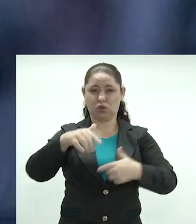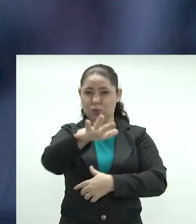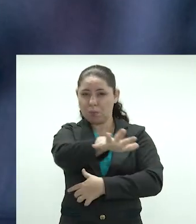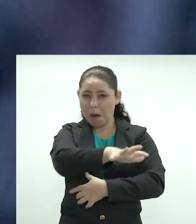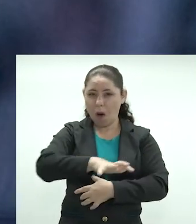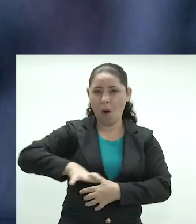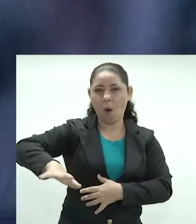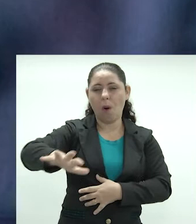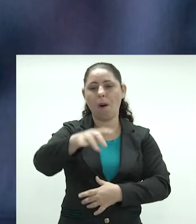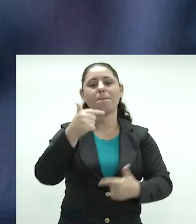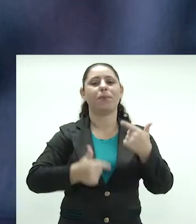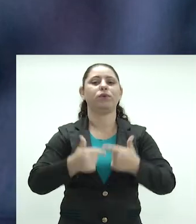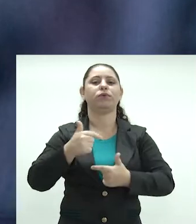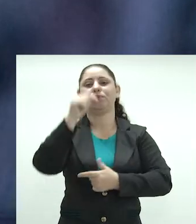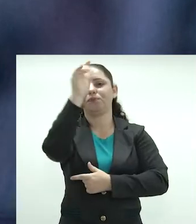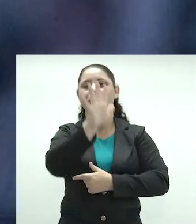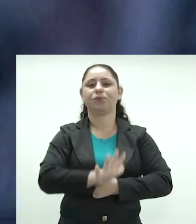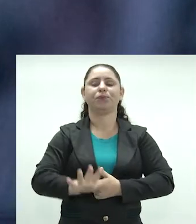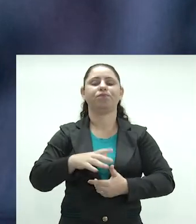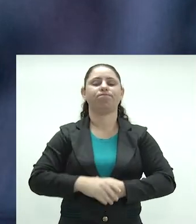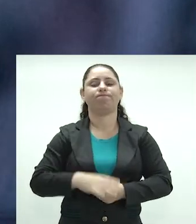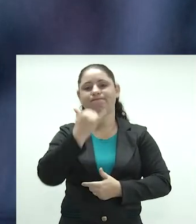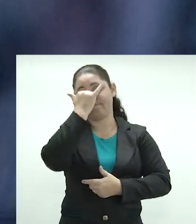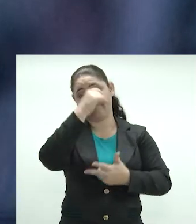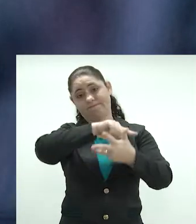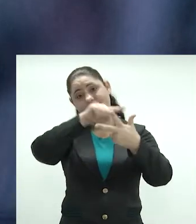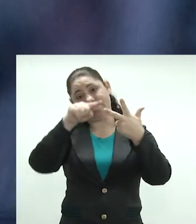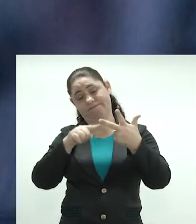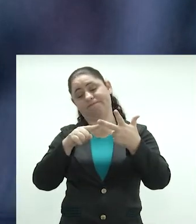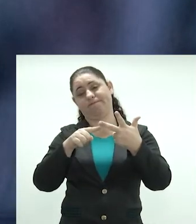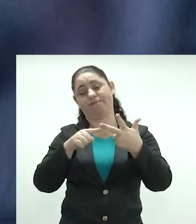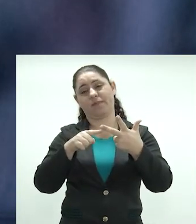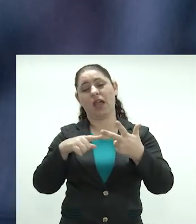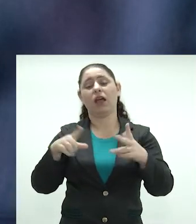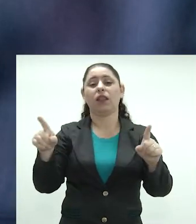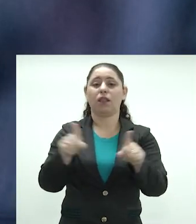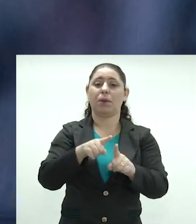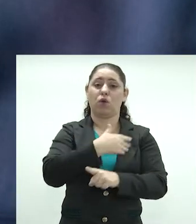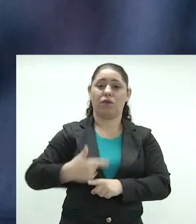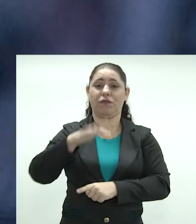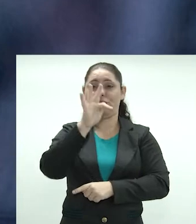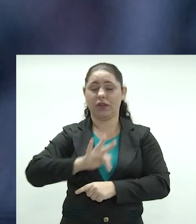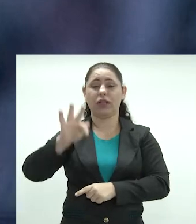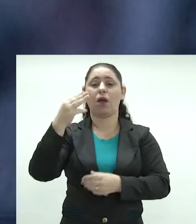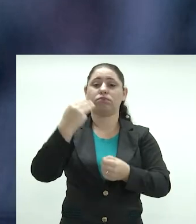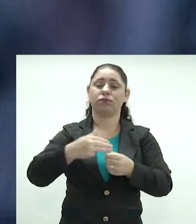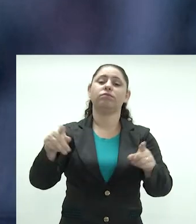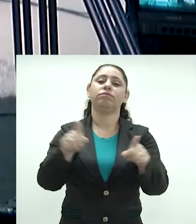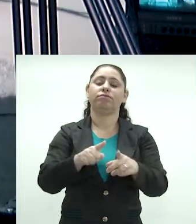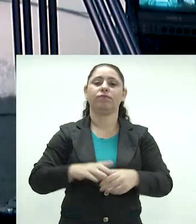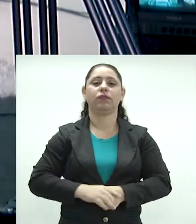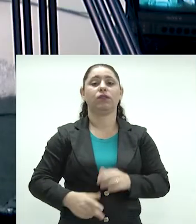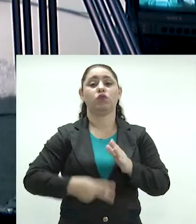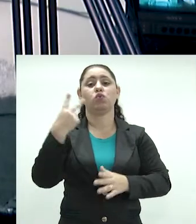os atores políticos do Brasil, Infelizmente. Nos 3 níveis, né? Isso passa desde a União até os municípios. Vamos para a segunda